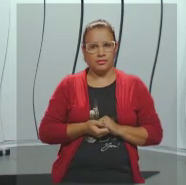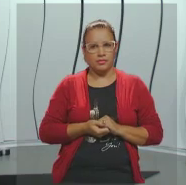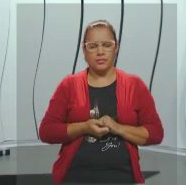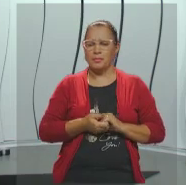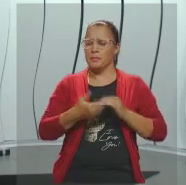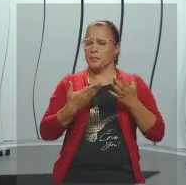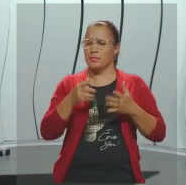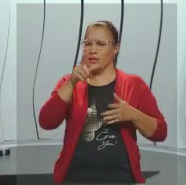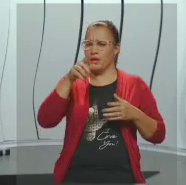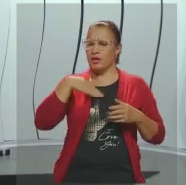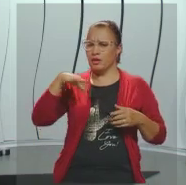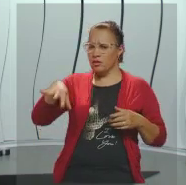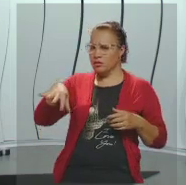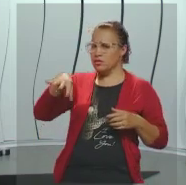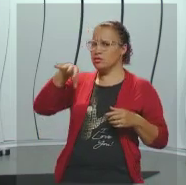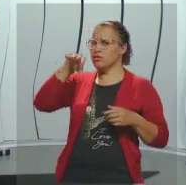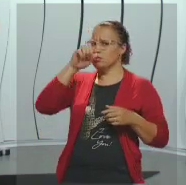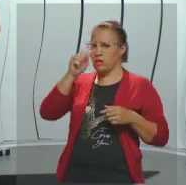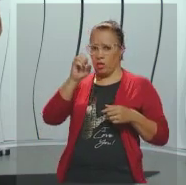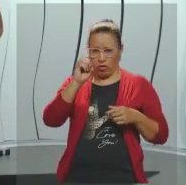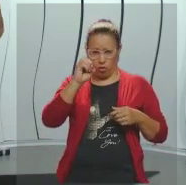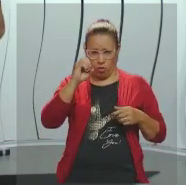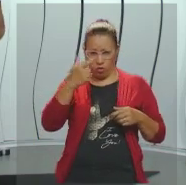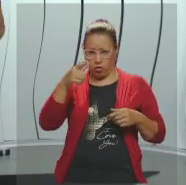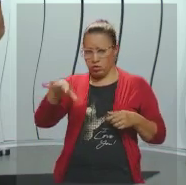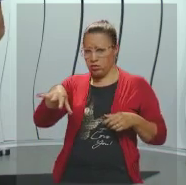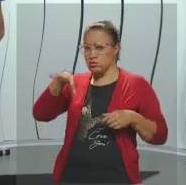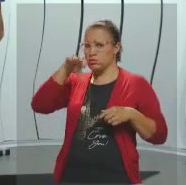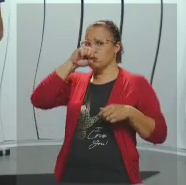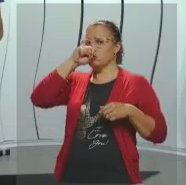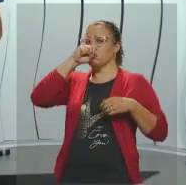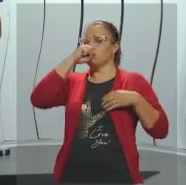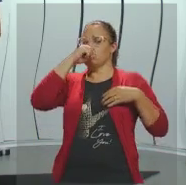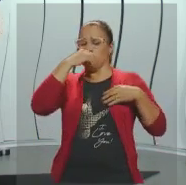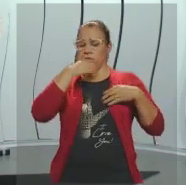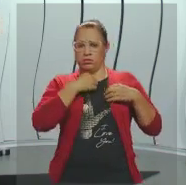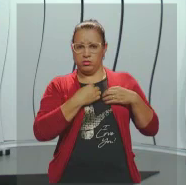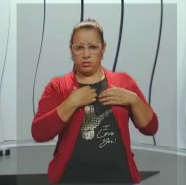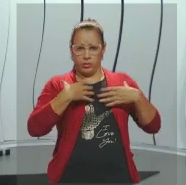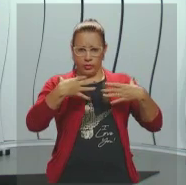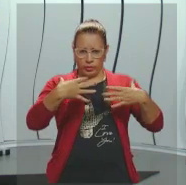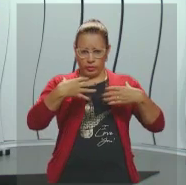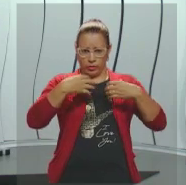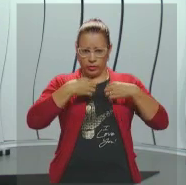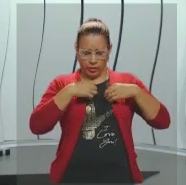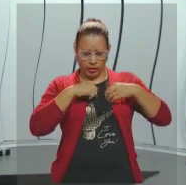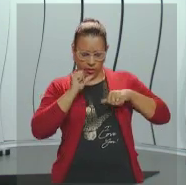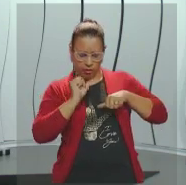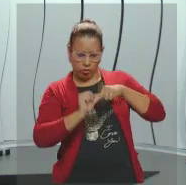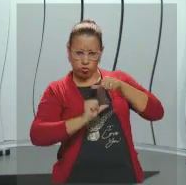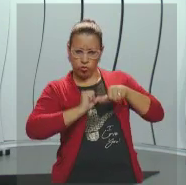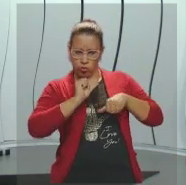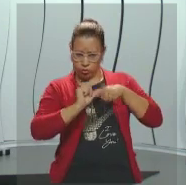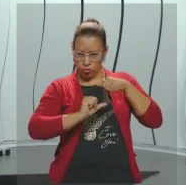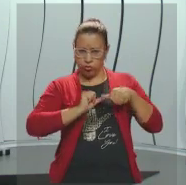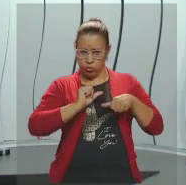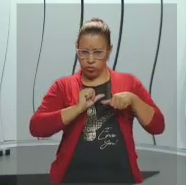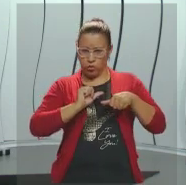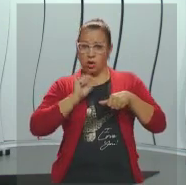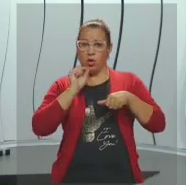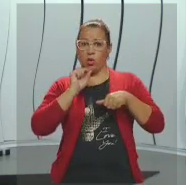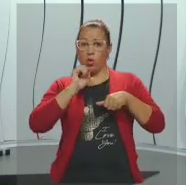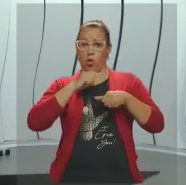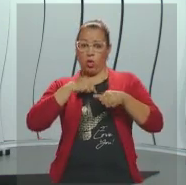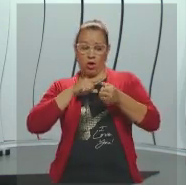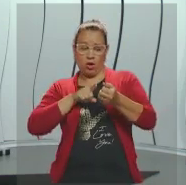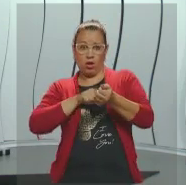essas trocas gasosas, basicamente, elas vão ocorrer levando oxigênio para o sangue e